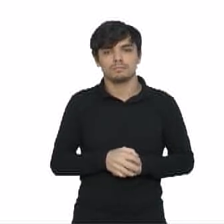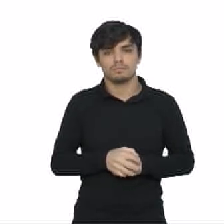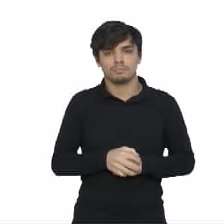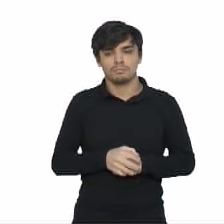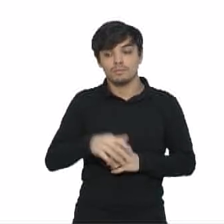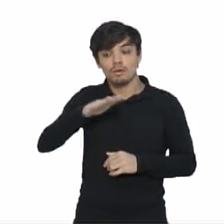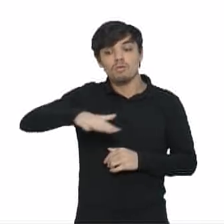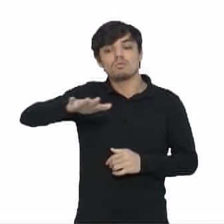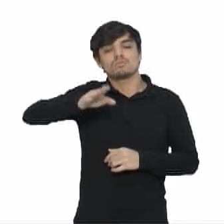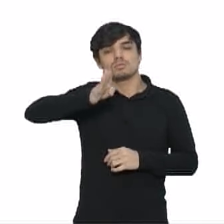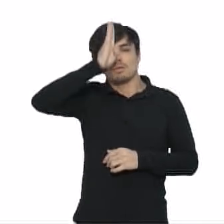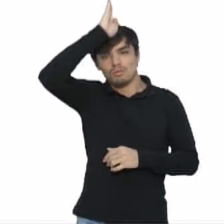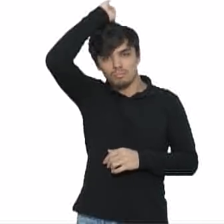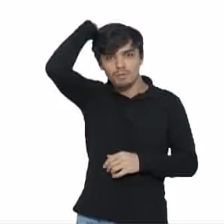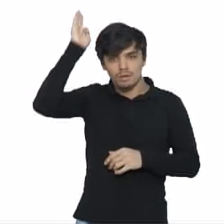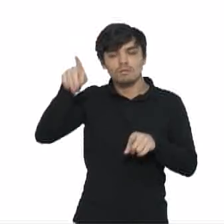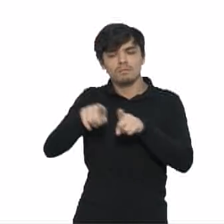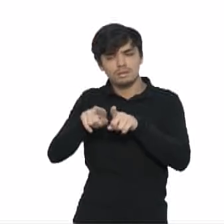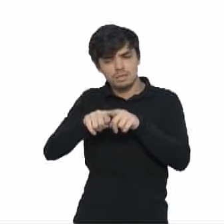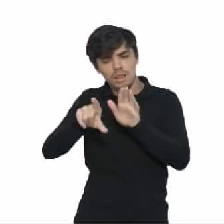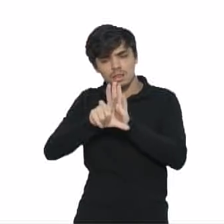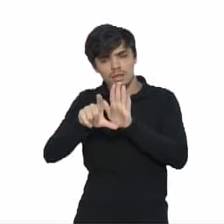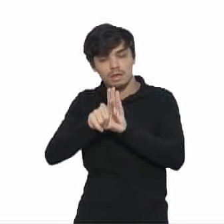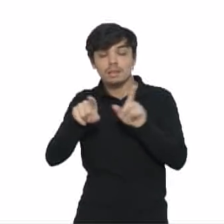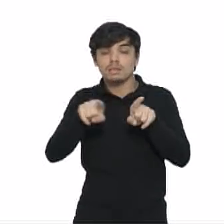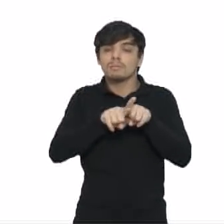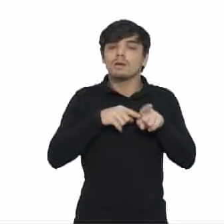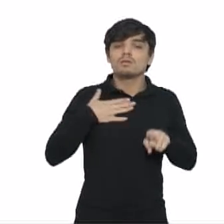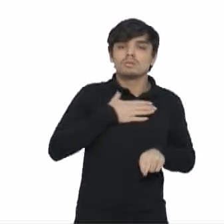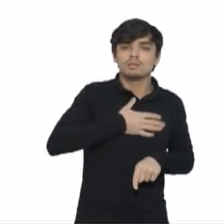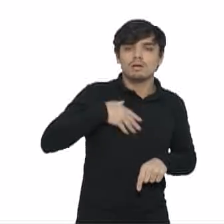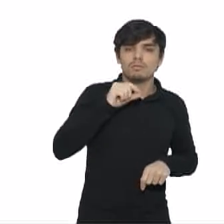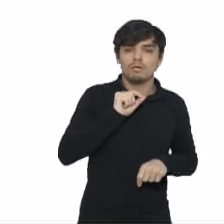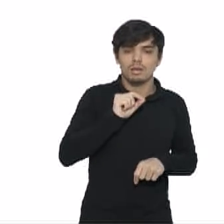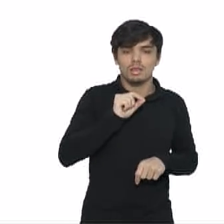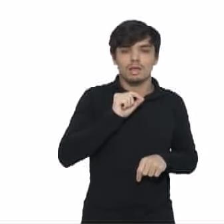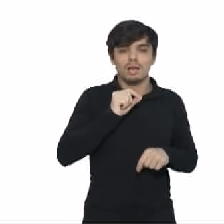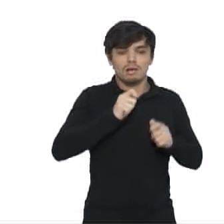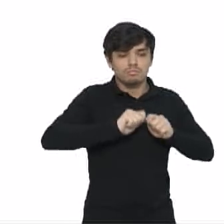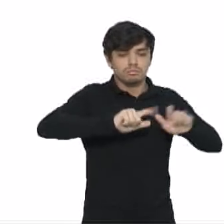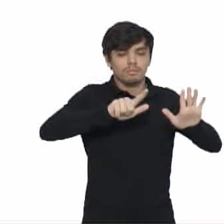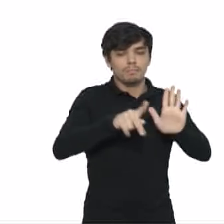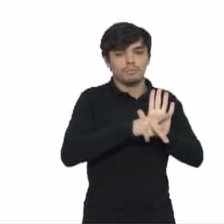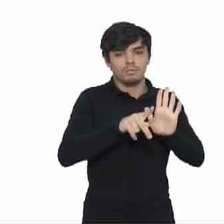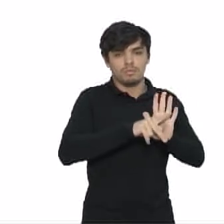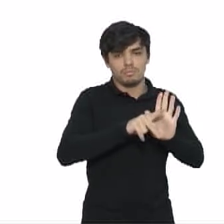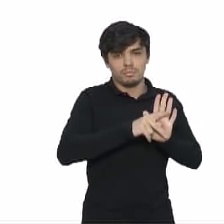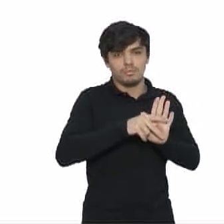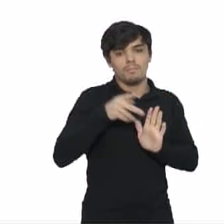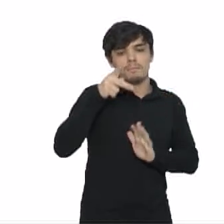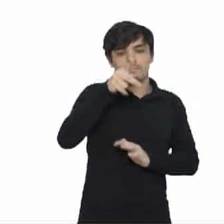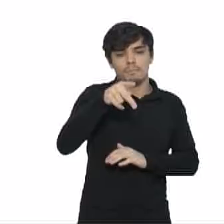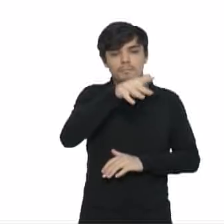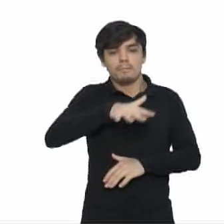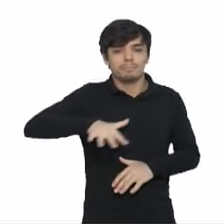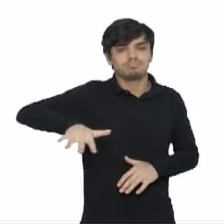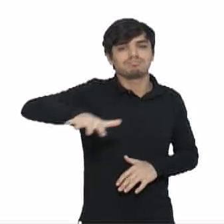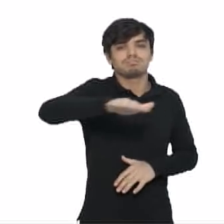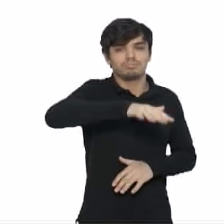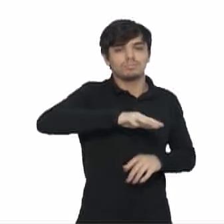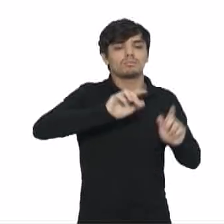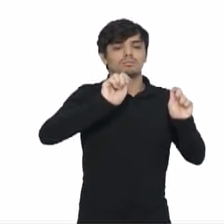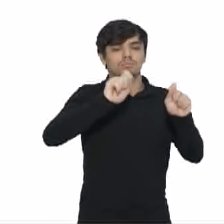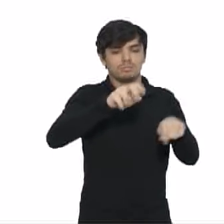além de fazer as leis, eles gostavam também, eles achavam importante torná-las públicas, ou seja, eles faziam as compilações